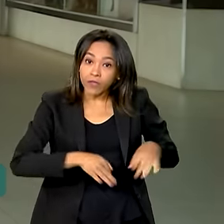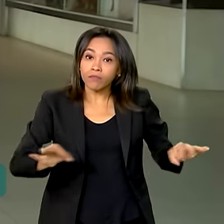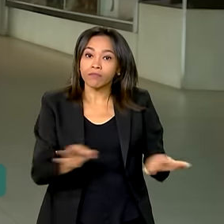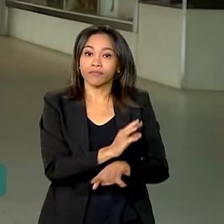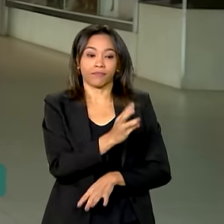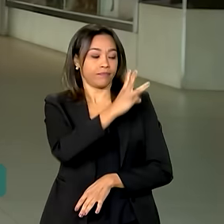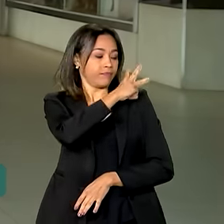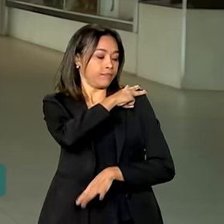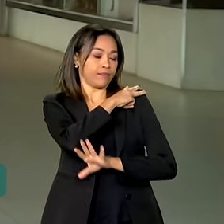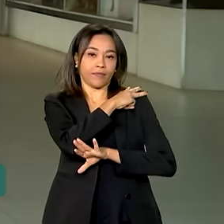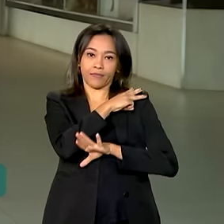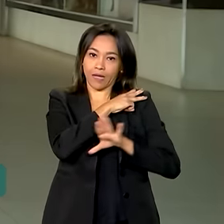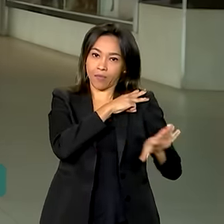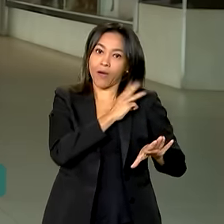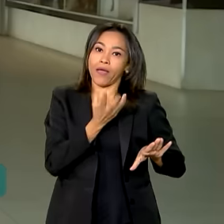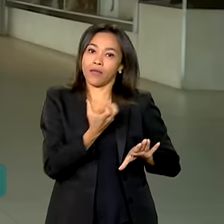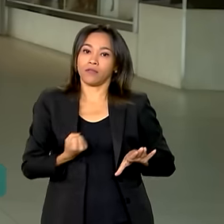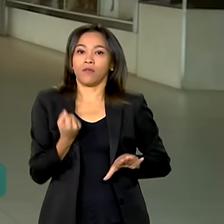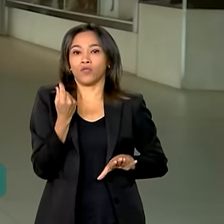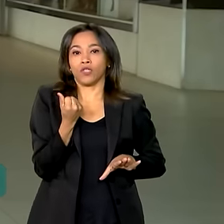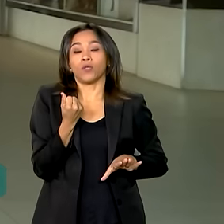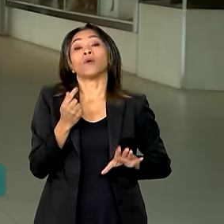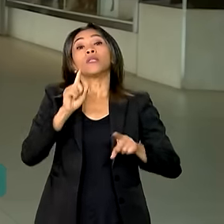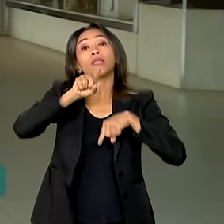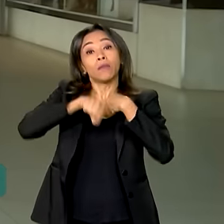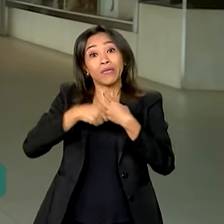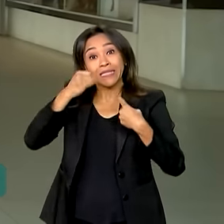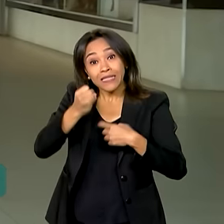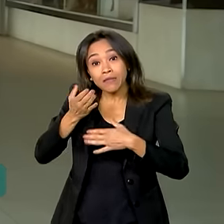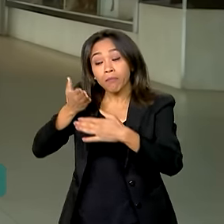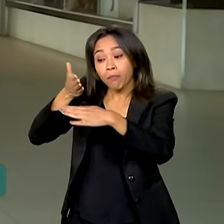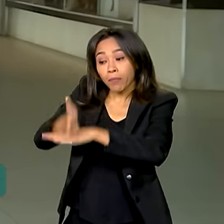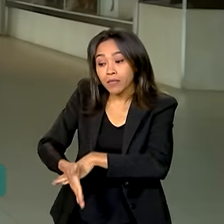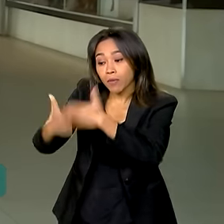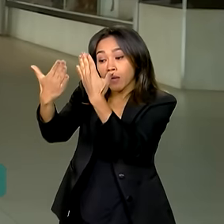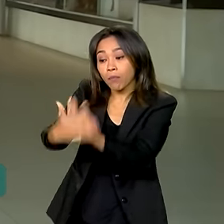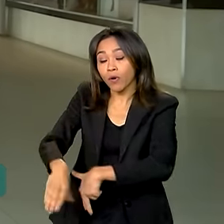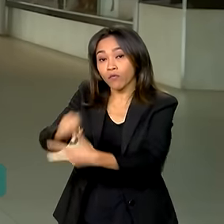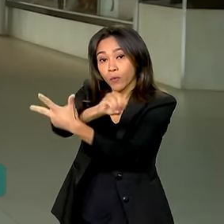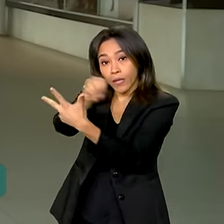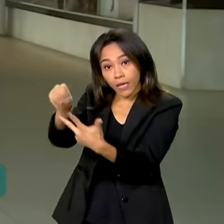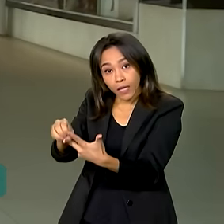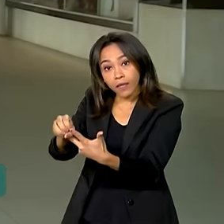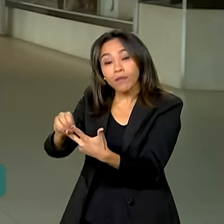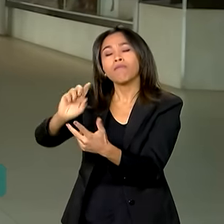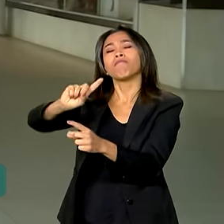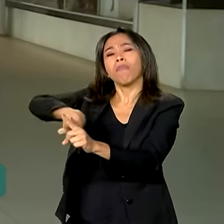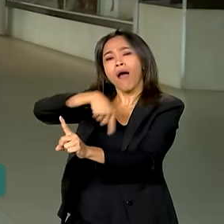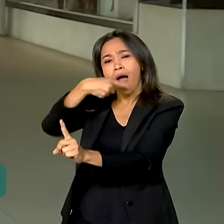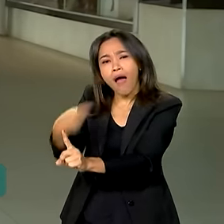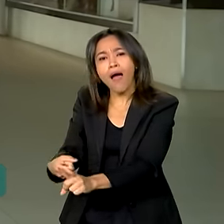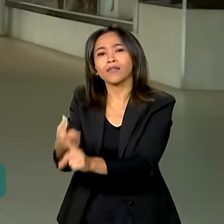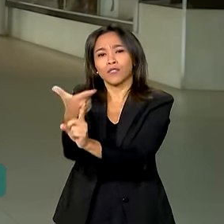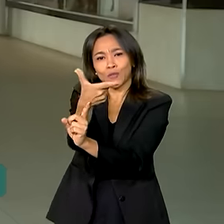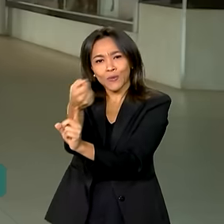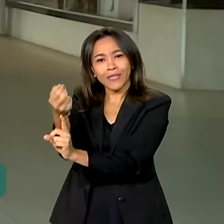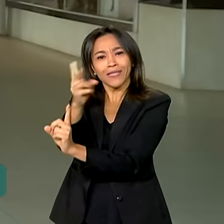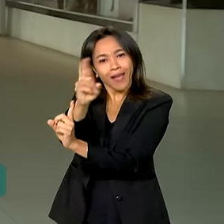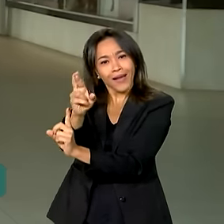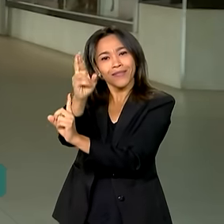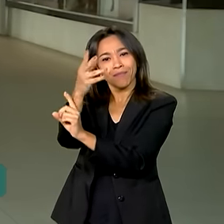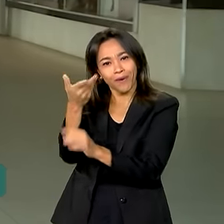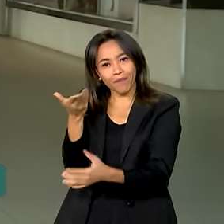último ano, se participar do Enem, o Exame Nacional do Ensino Médio recebe mais uma parcela única de R$